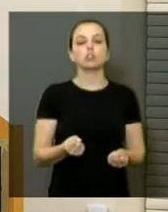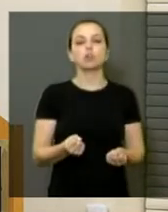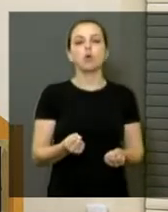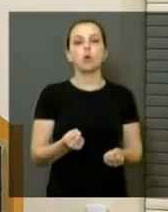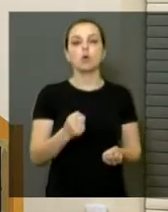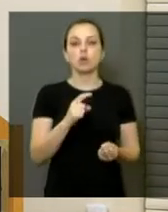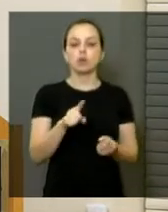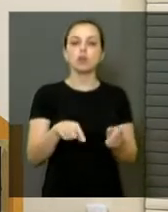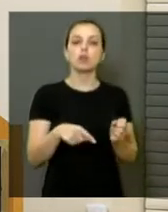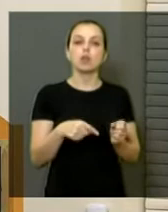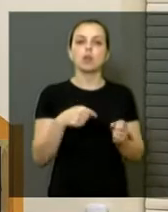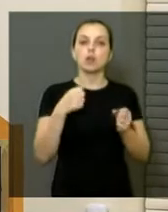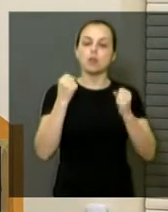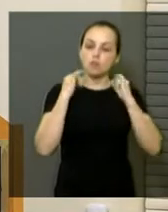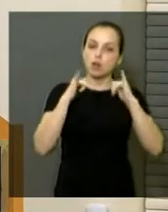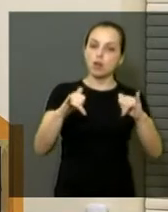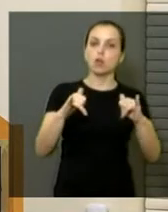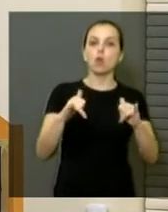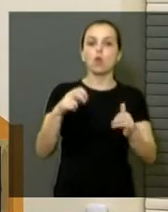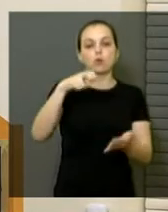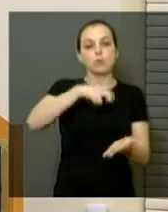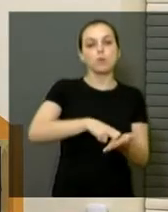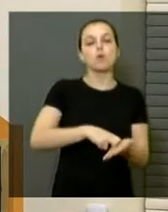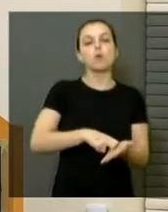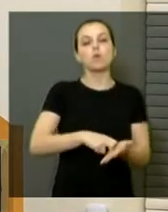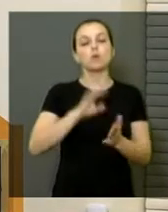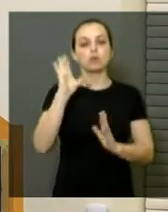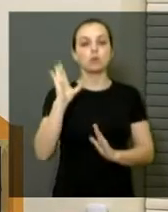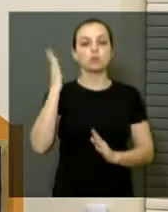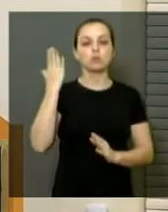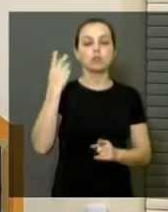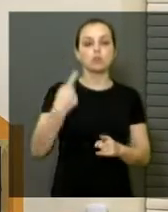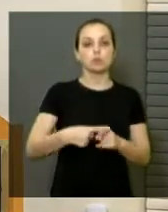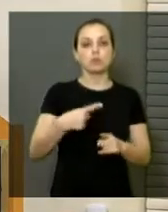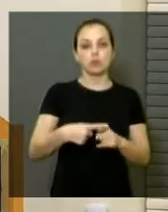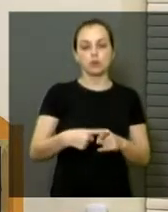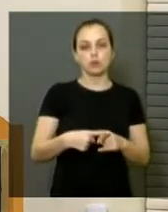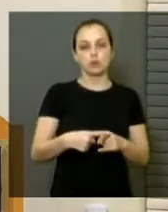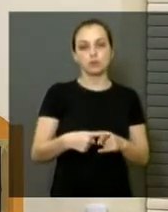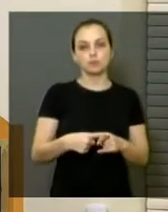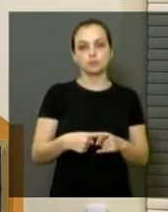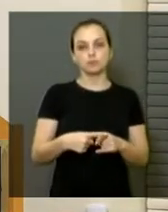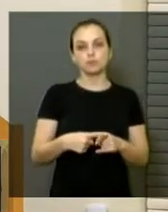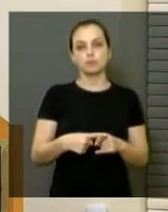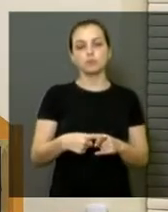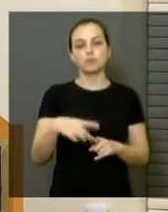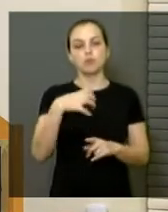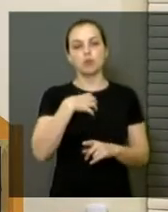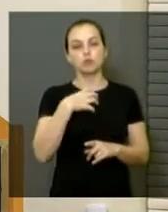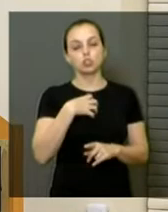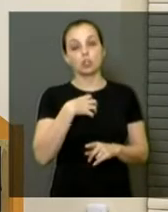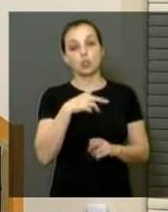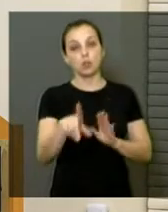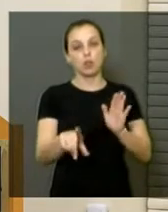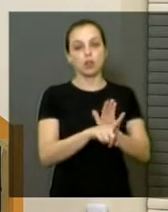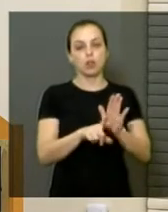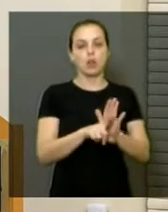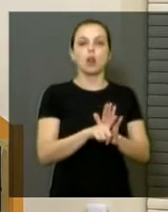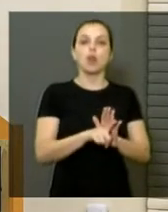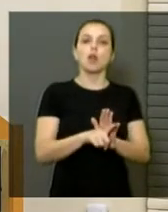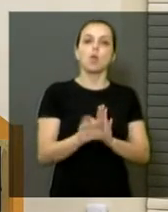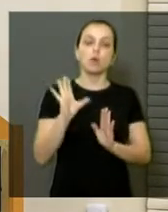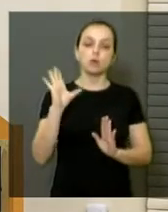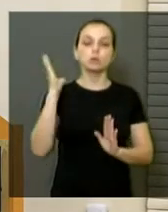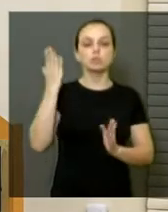que aquela correção fosse praticada, porque, ainda que isso não fosse uma questão legal, era prática